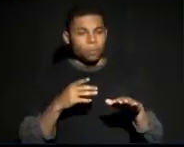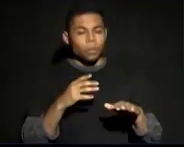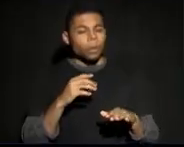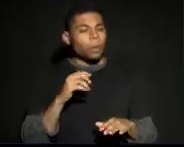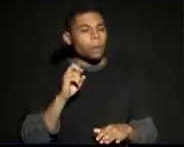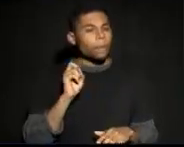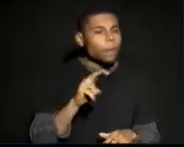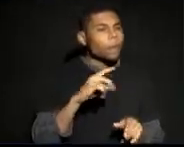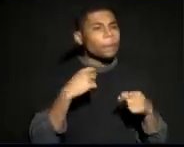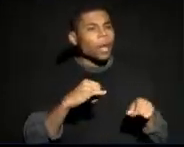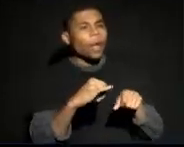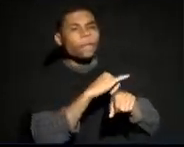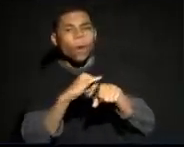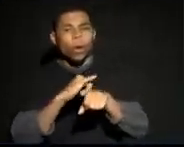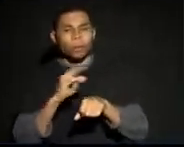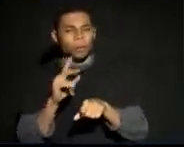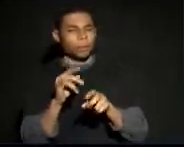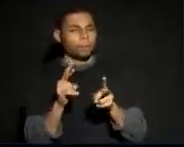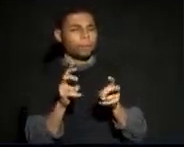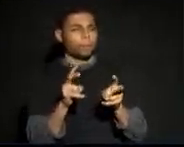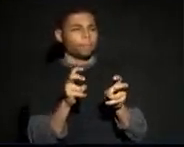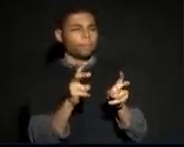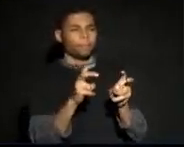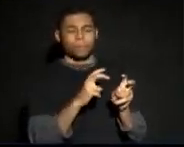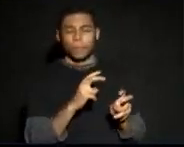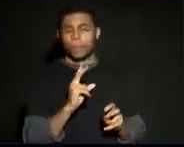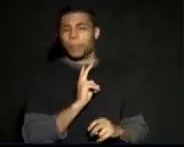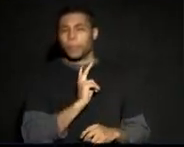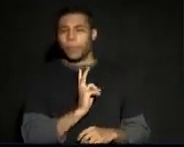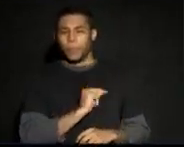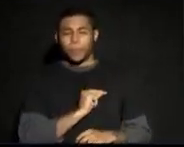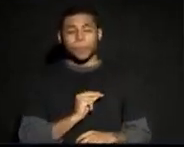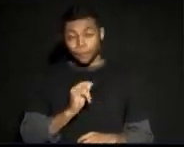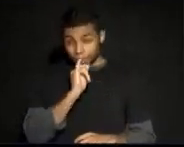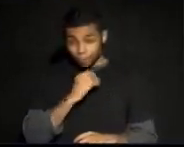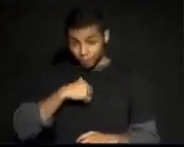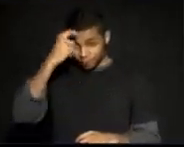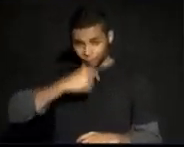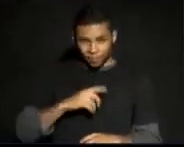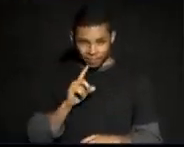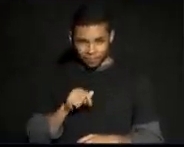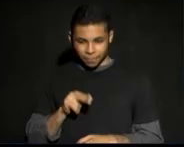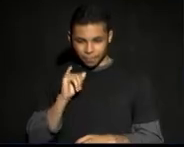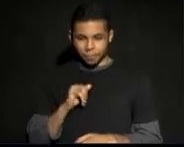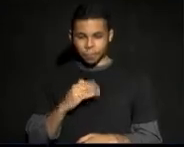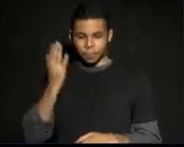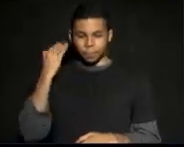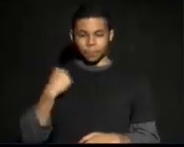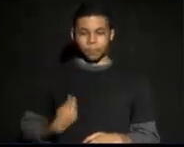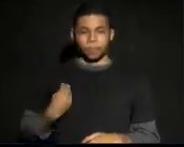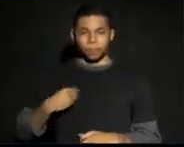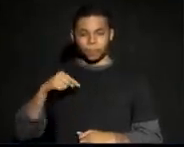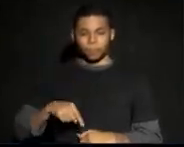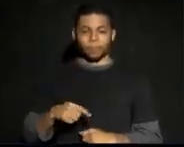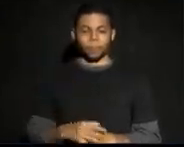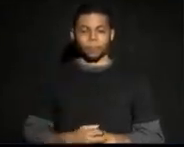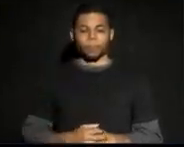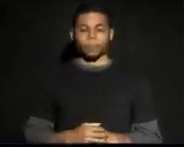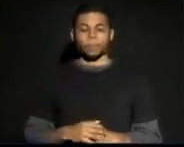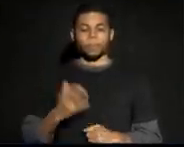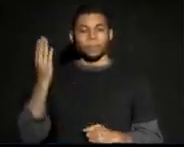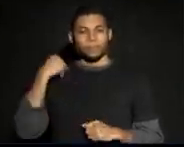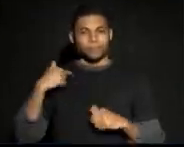mergulha em reformas você vai vendo uma estatística que eu eu Dani Pelo menos quando eu tava aqui